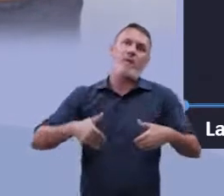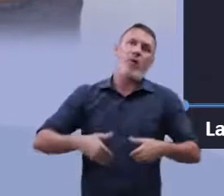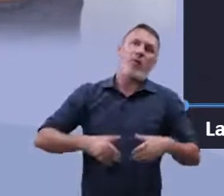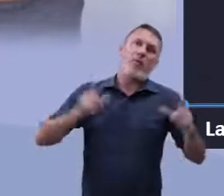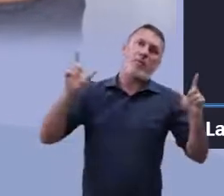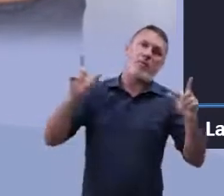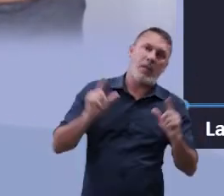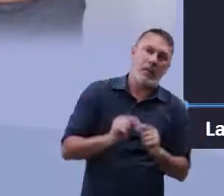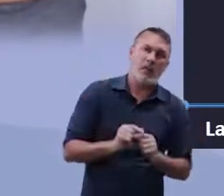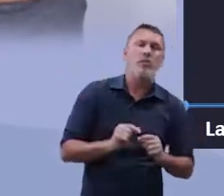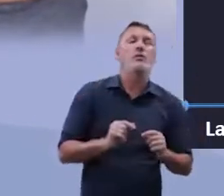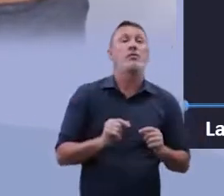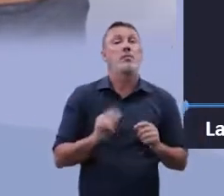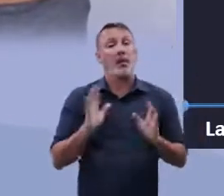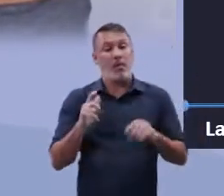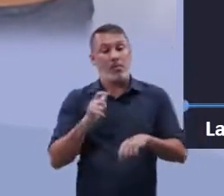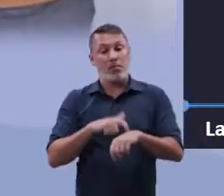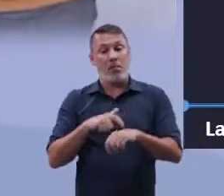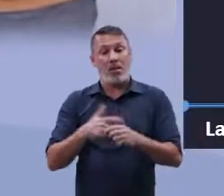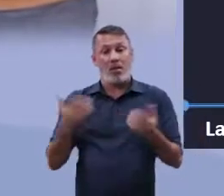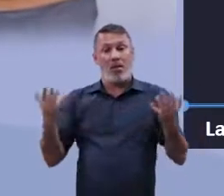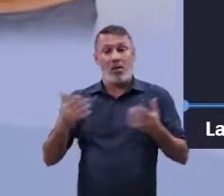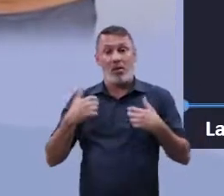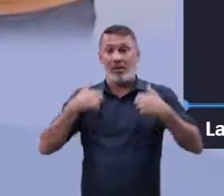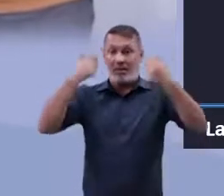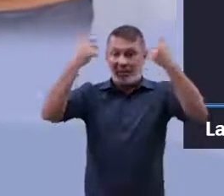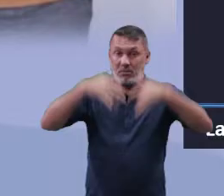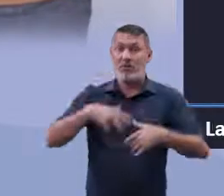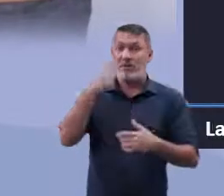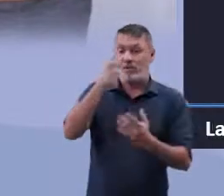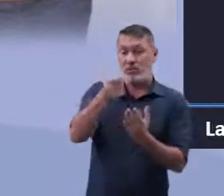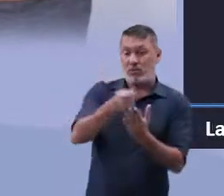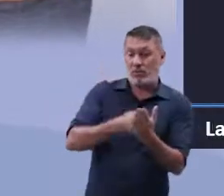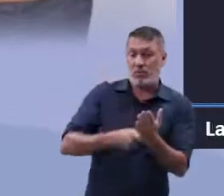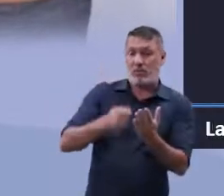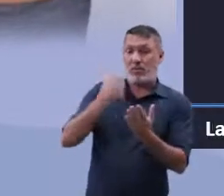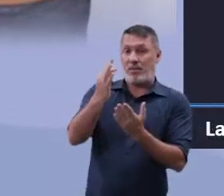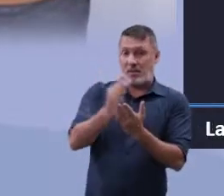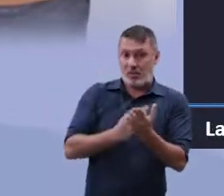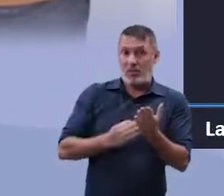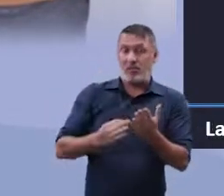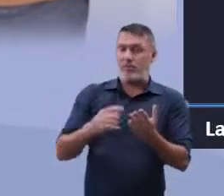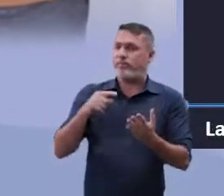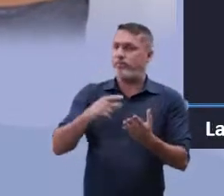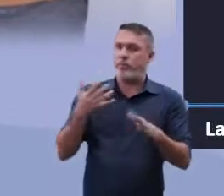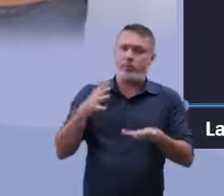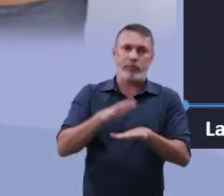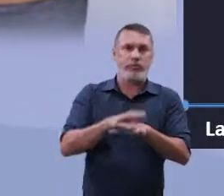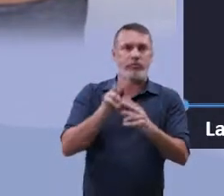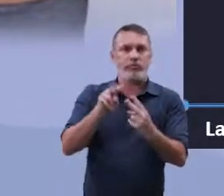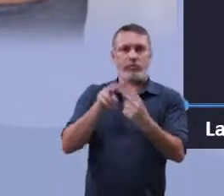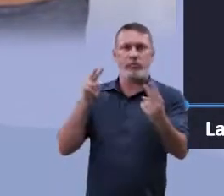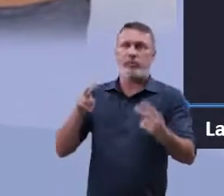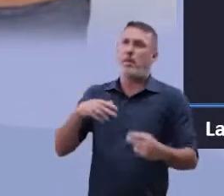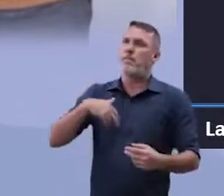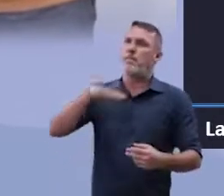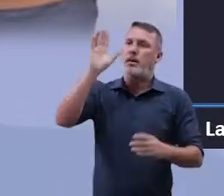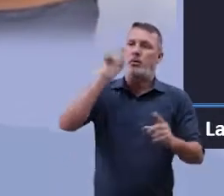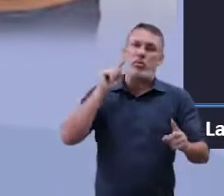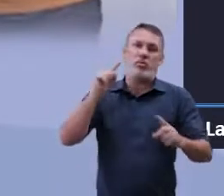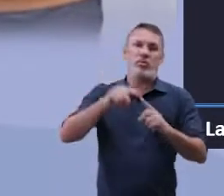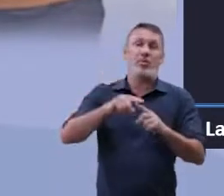e tal. Mas nesse caso, na sua redação, a inclusão digital é uma das maiores metas a ser alcançada no